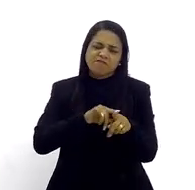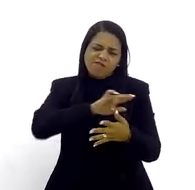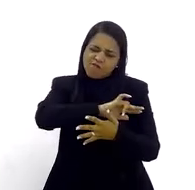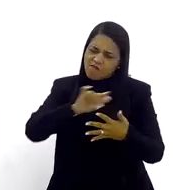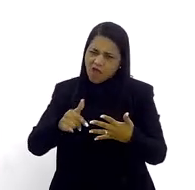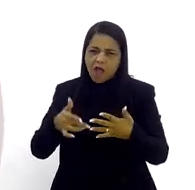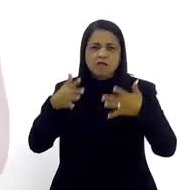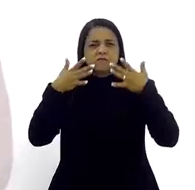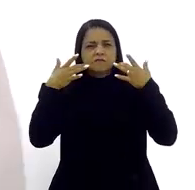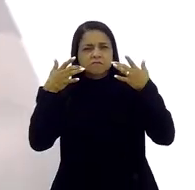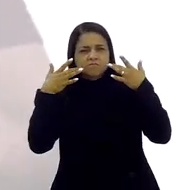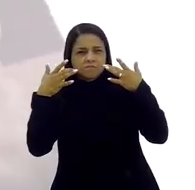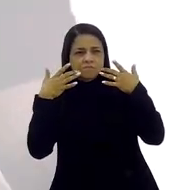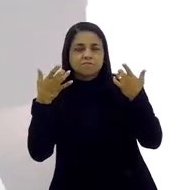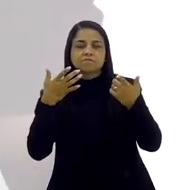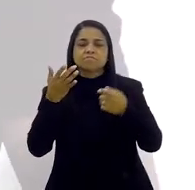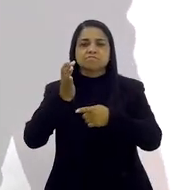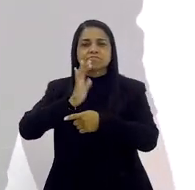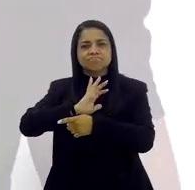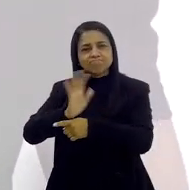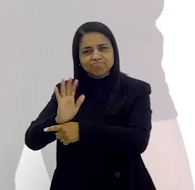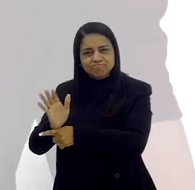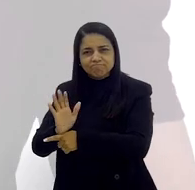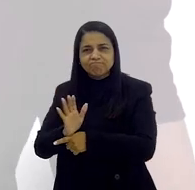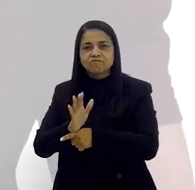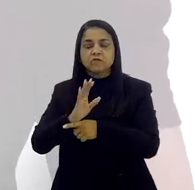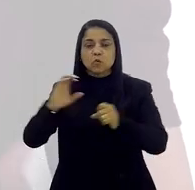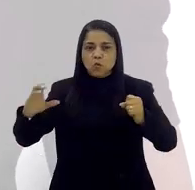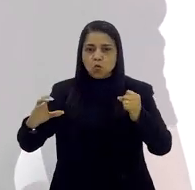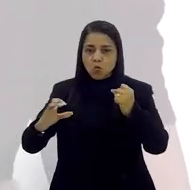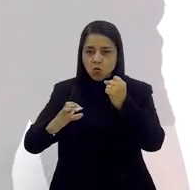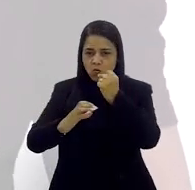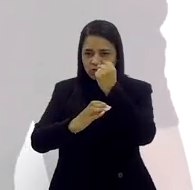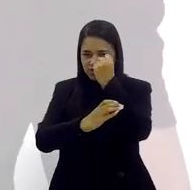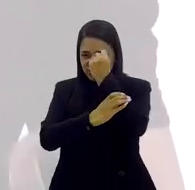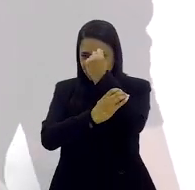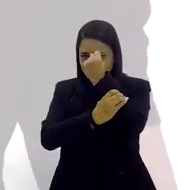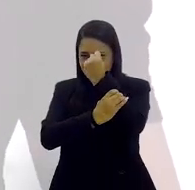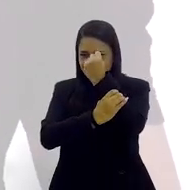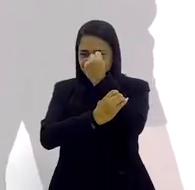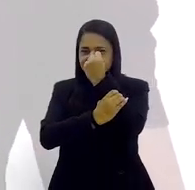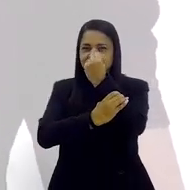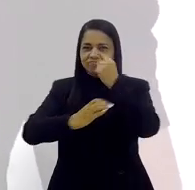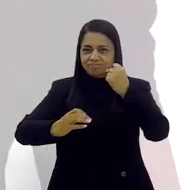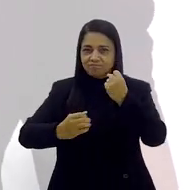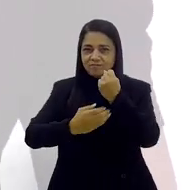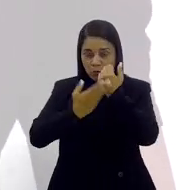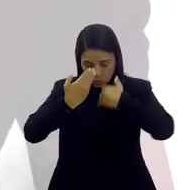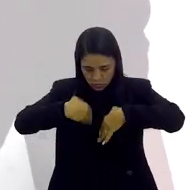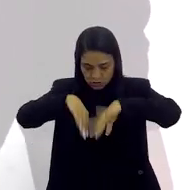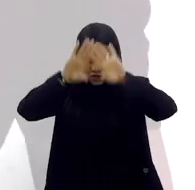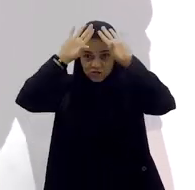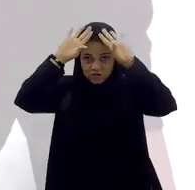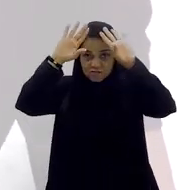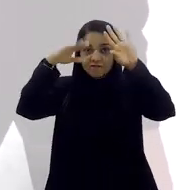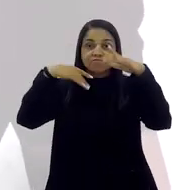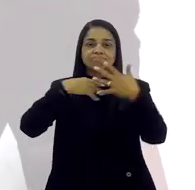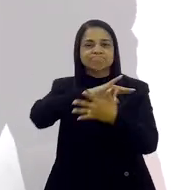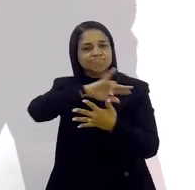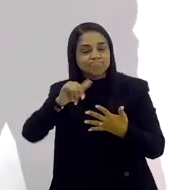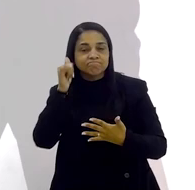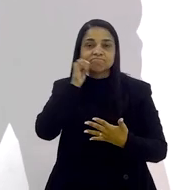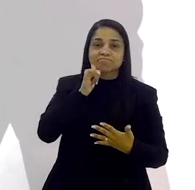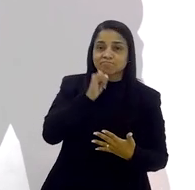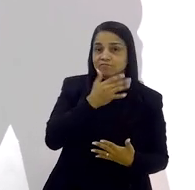a Basque são espetáculos que falam sobre os orixás masculinos e femininos tá